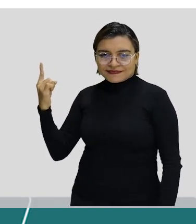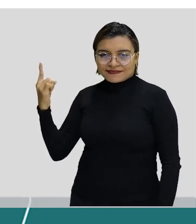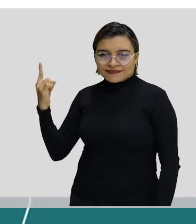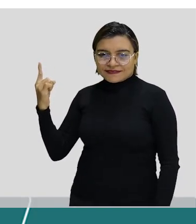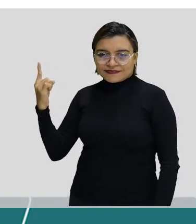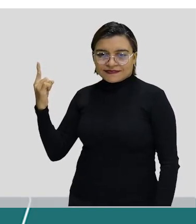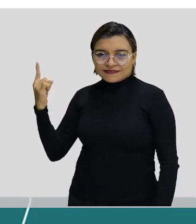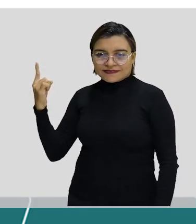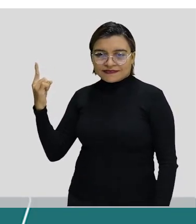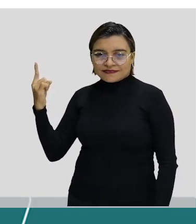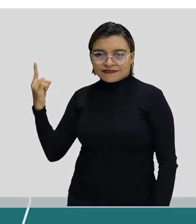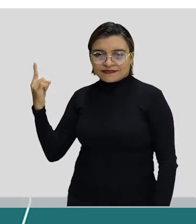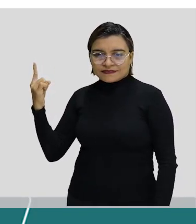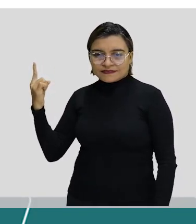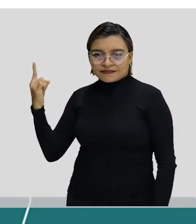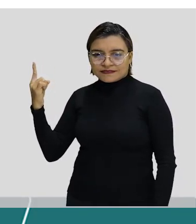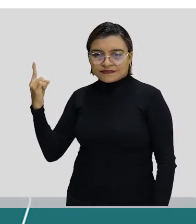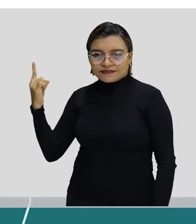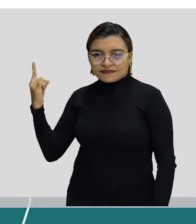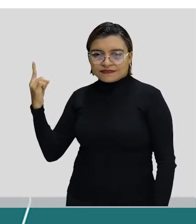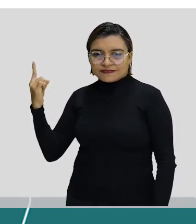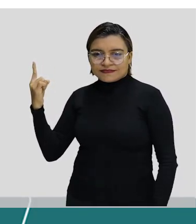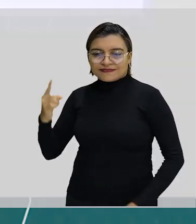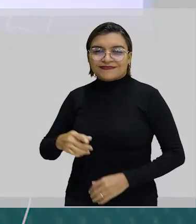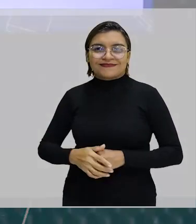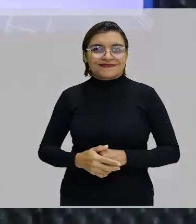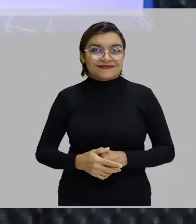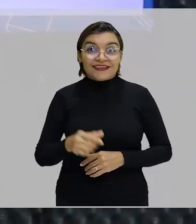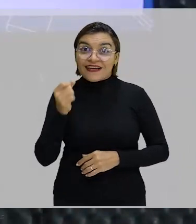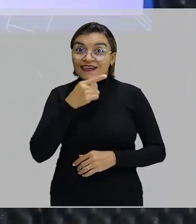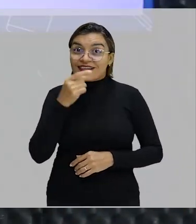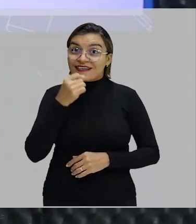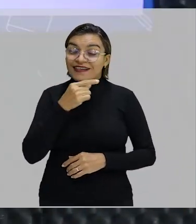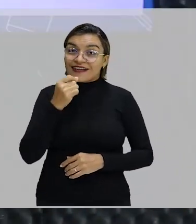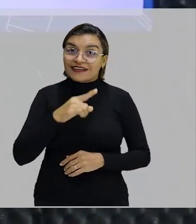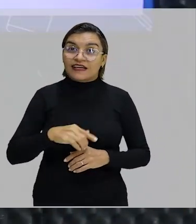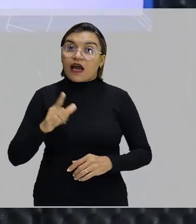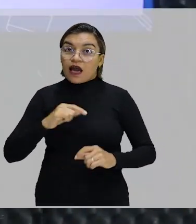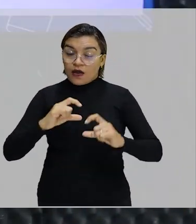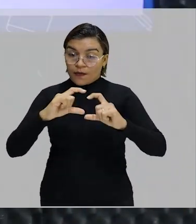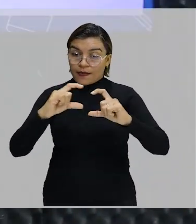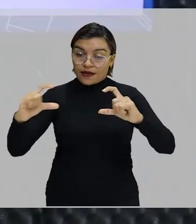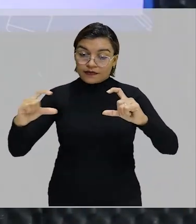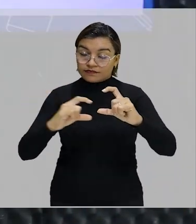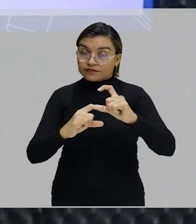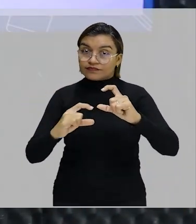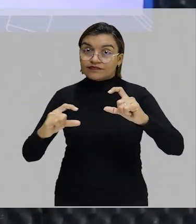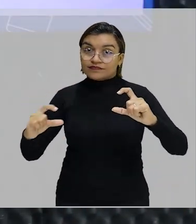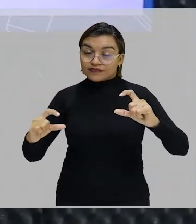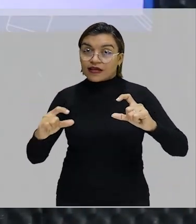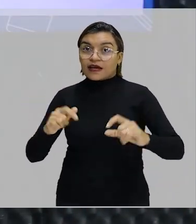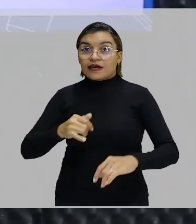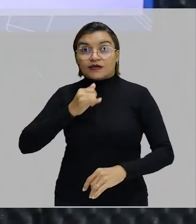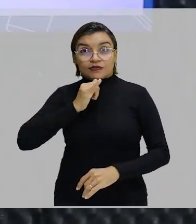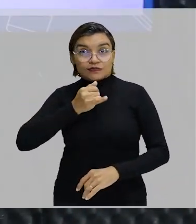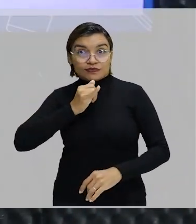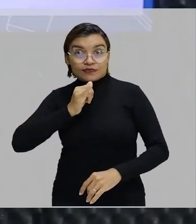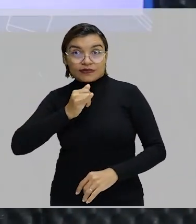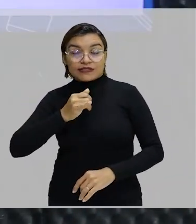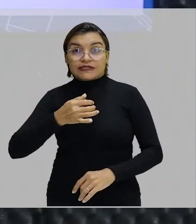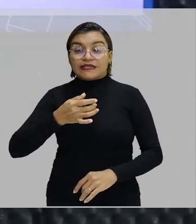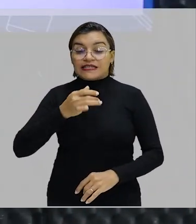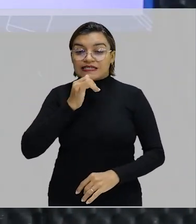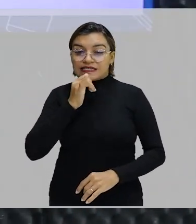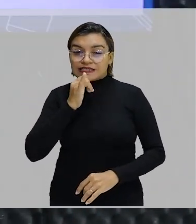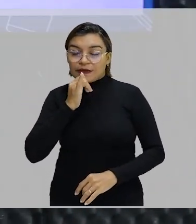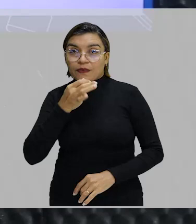Humberto. E o seu? Doisberto. Olha que engraçado. Isso aqui é uma charge fazendo uma crítica para concordância.